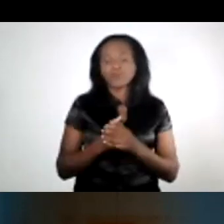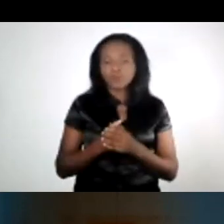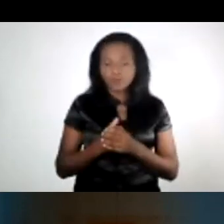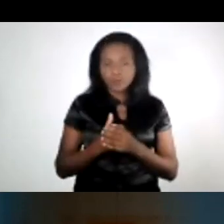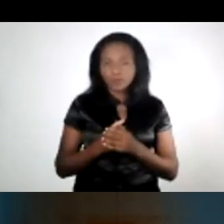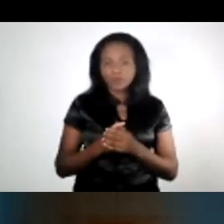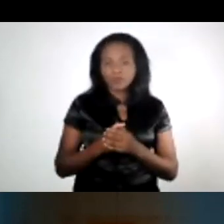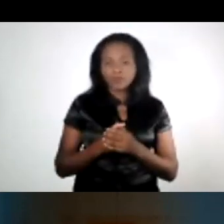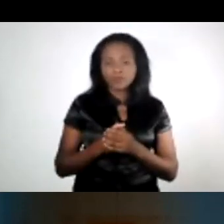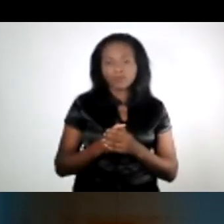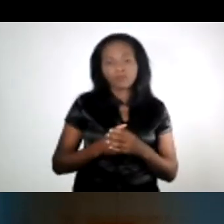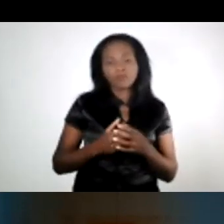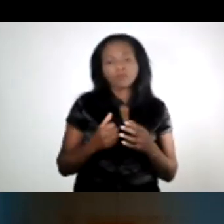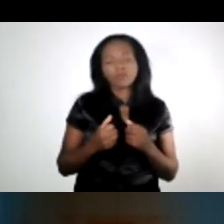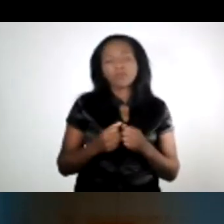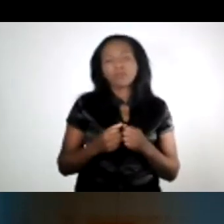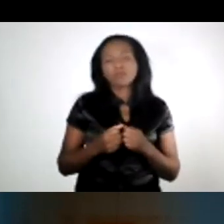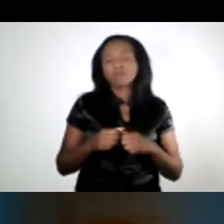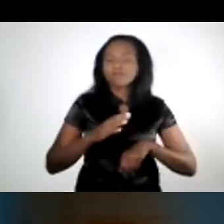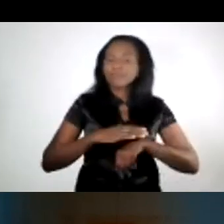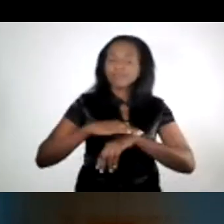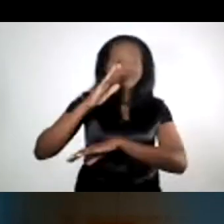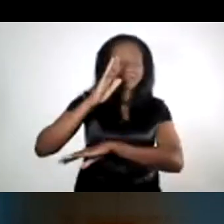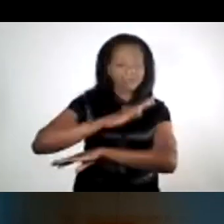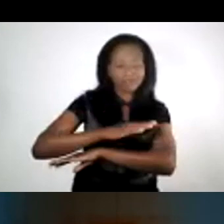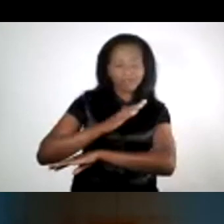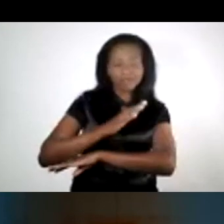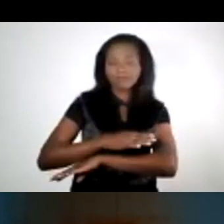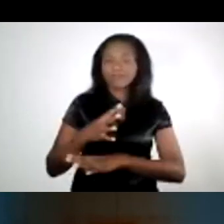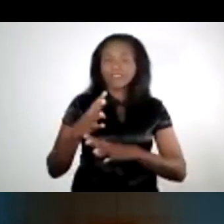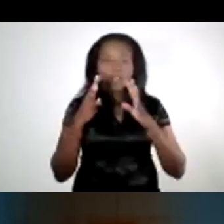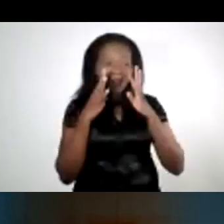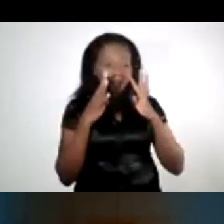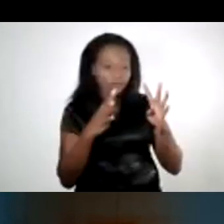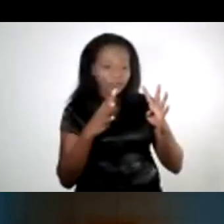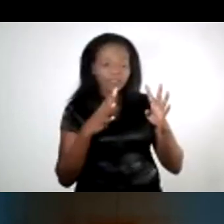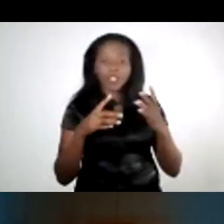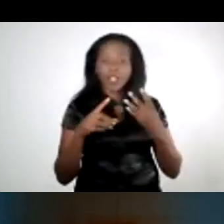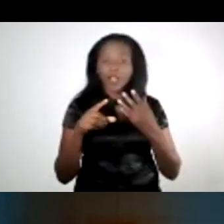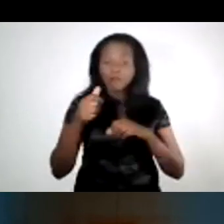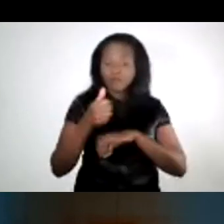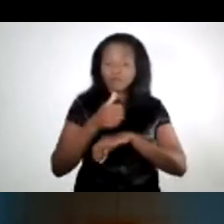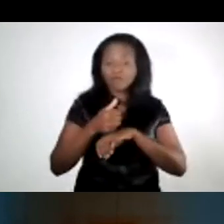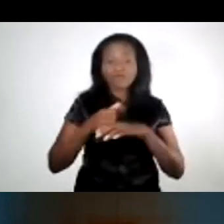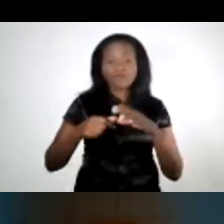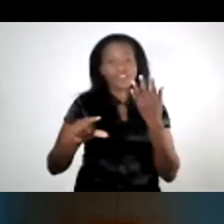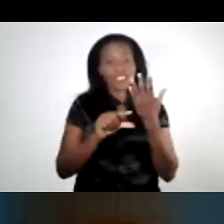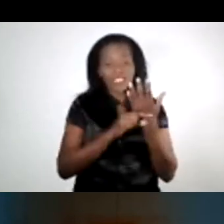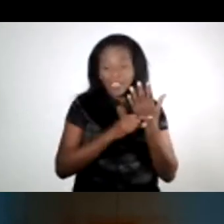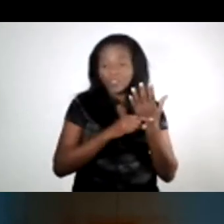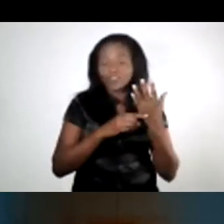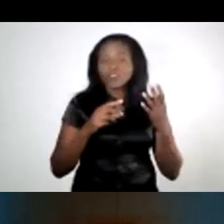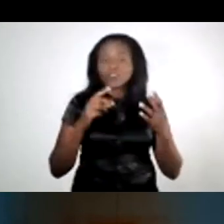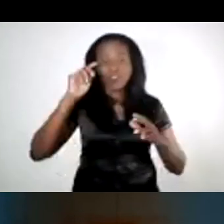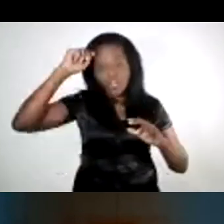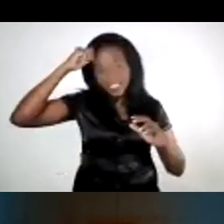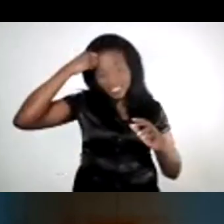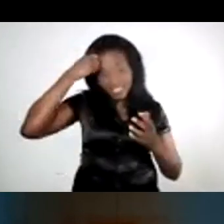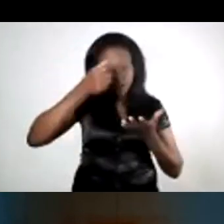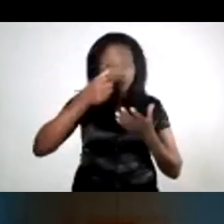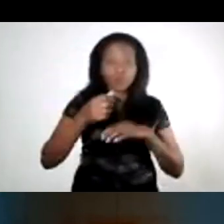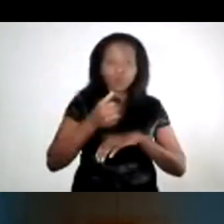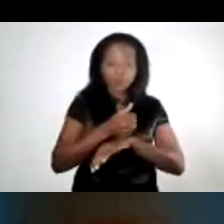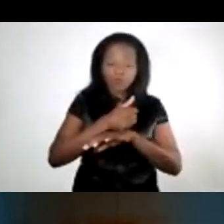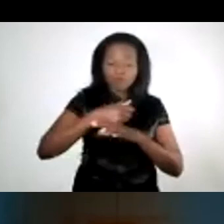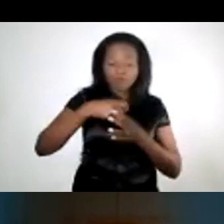terem dedicado um tempo nessa tarde para prestigiar autoras negras e escritores, autores quilombolas, né?